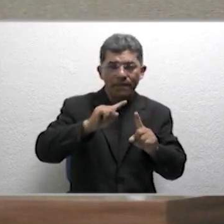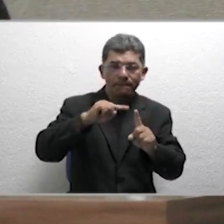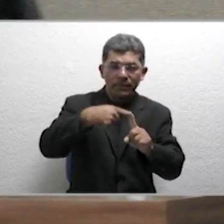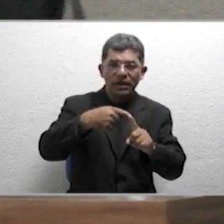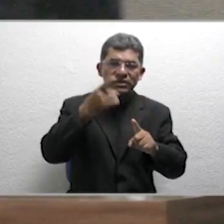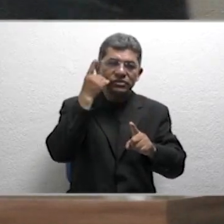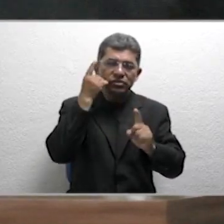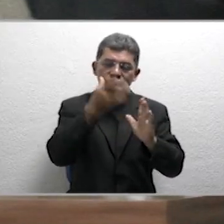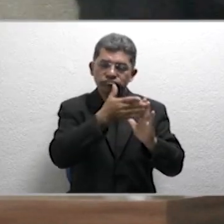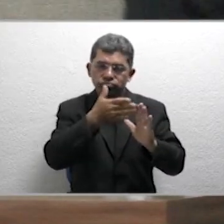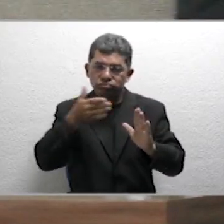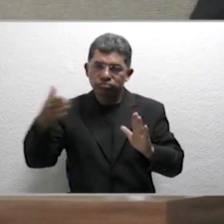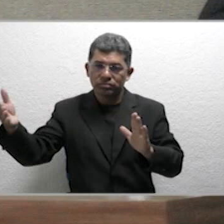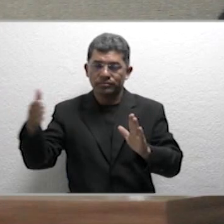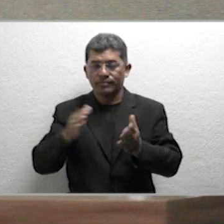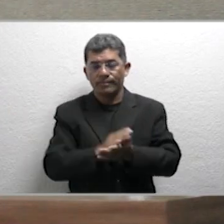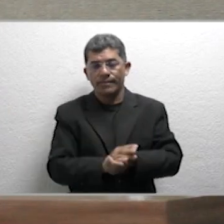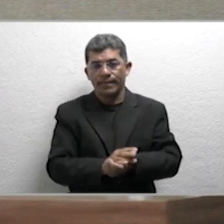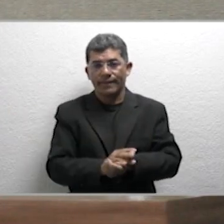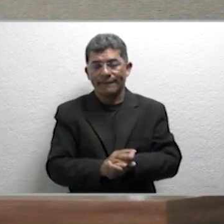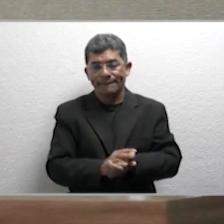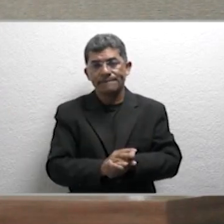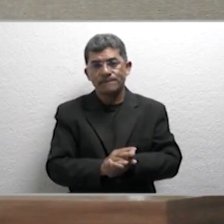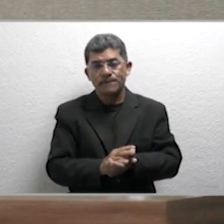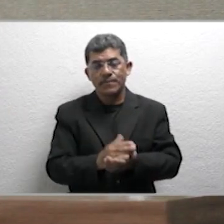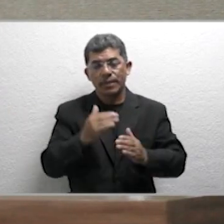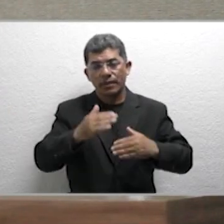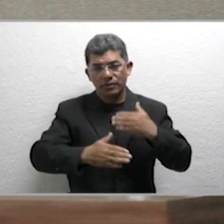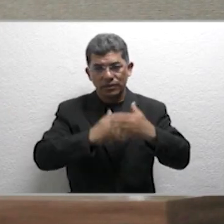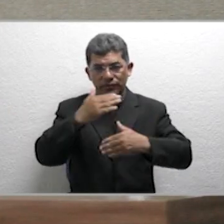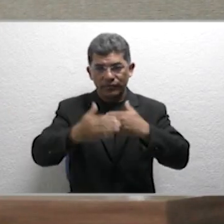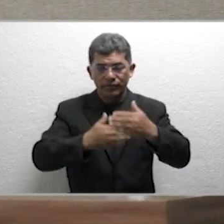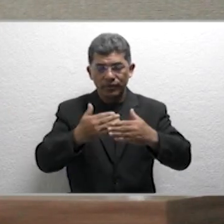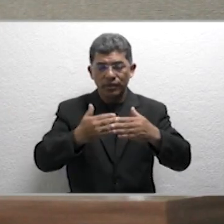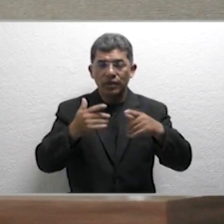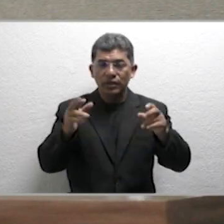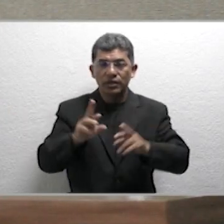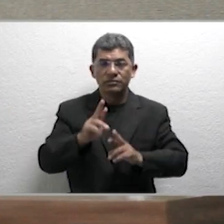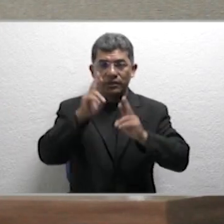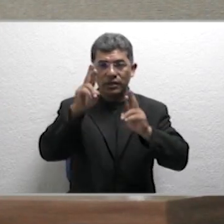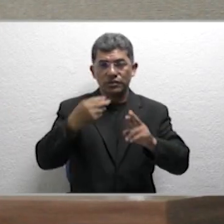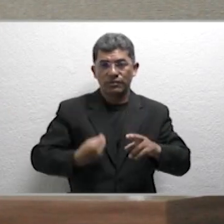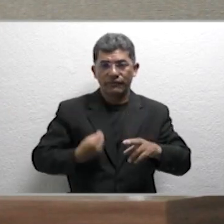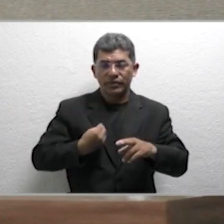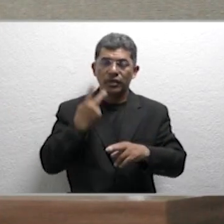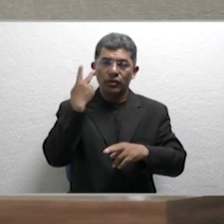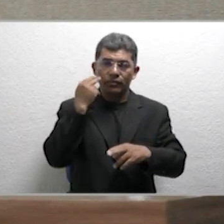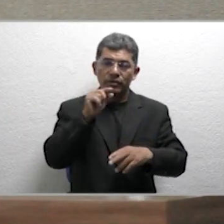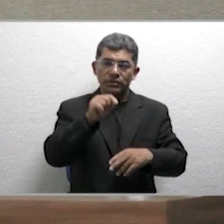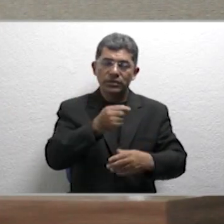forma, vai aumentar em muito o desenvolvimento e a expectativa de uma vida normal dessa criança prematura.